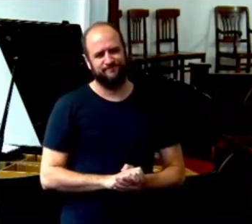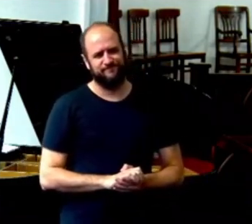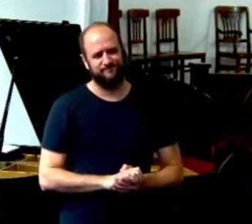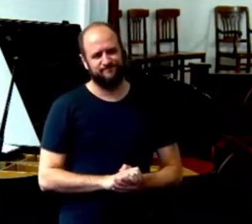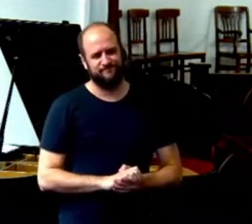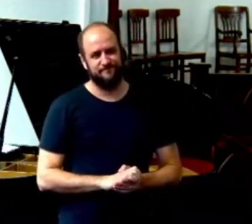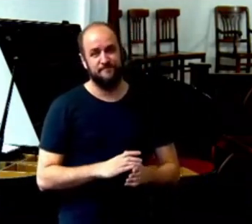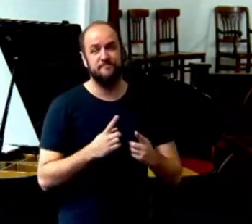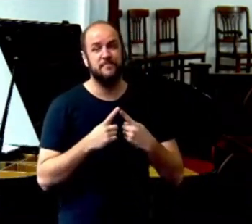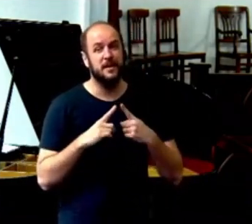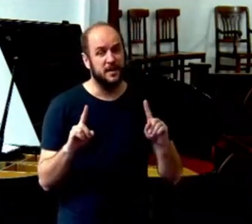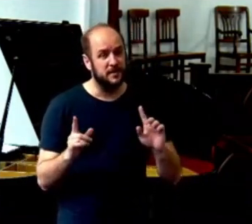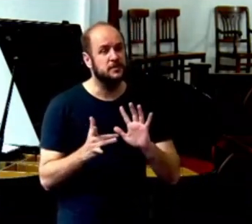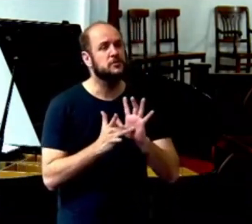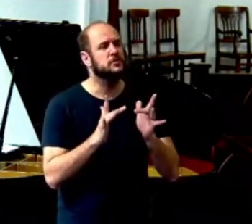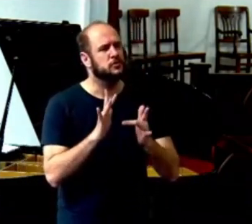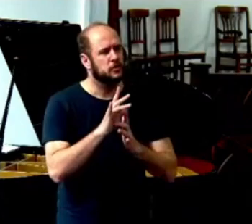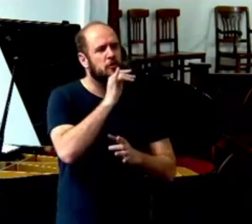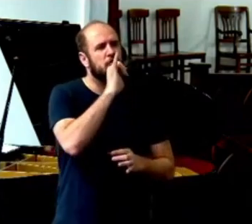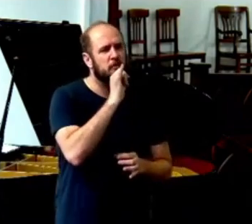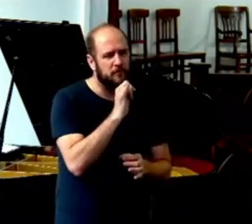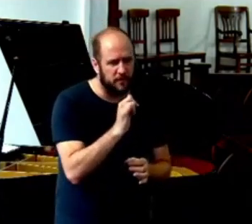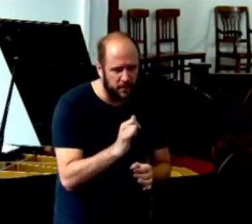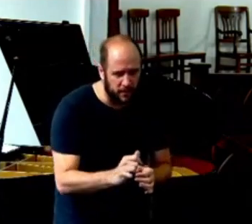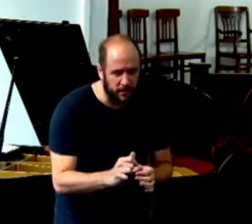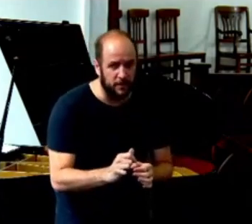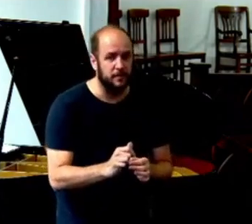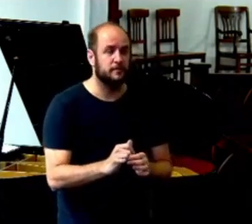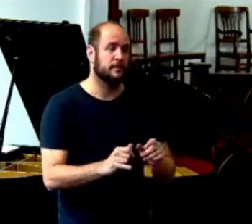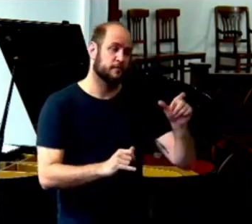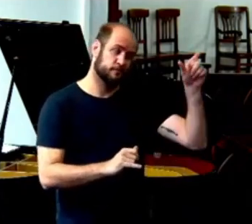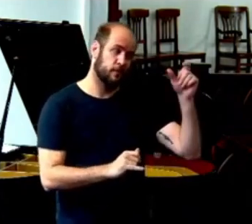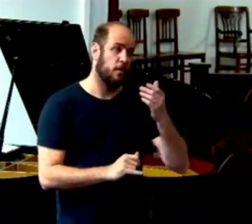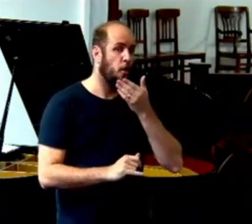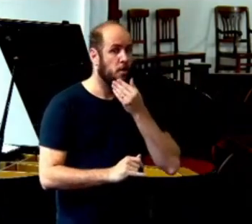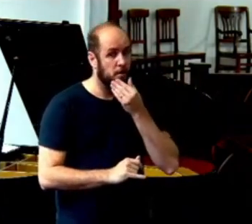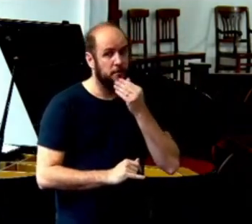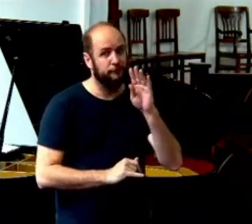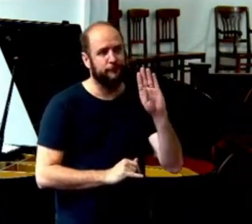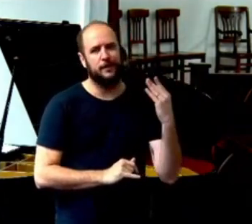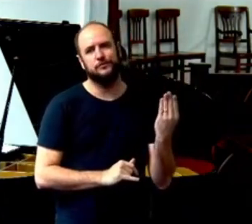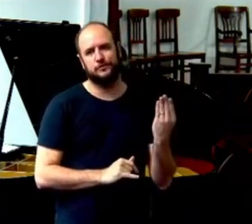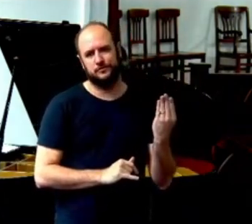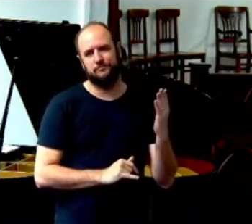Mas a isso Cristo irá chamar de hipocrisia.